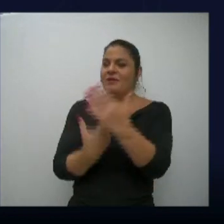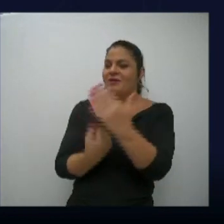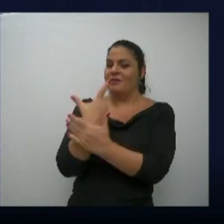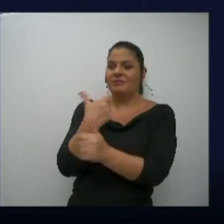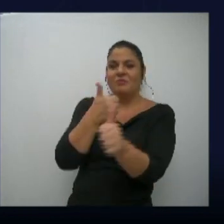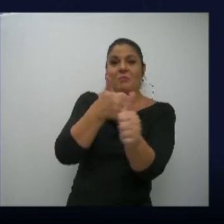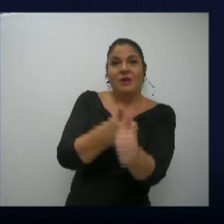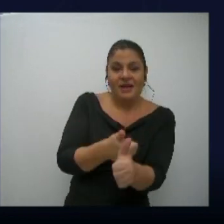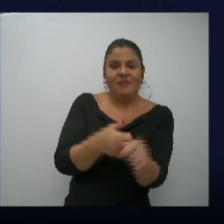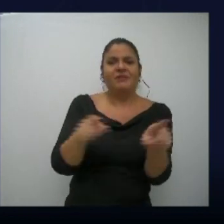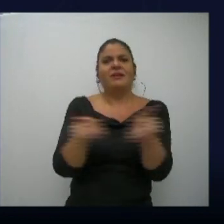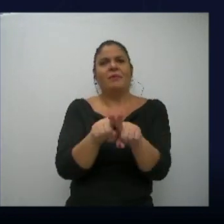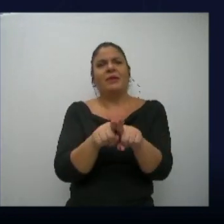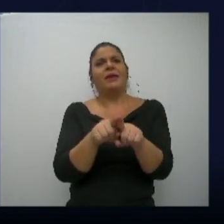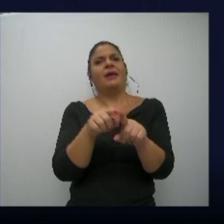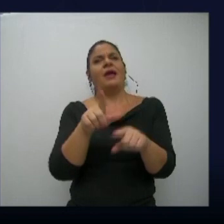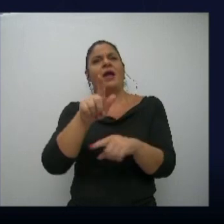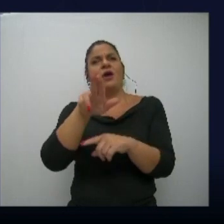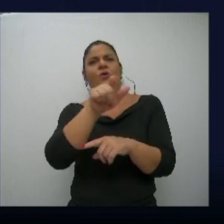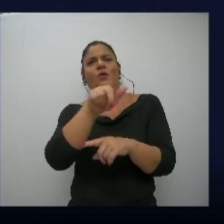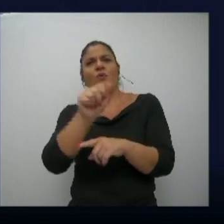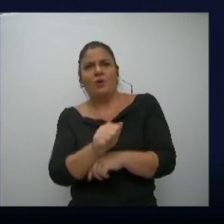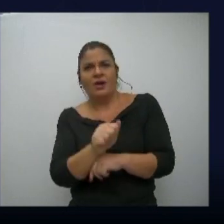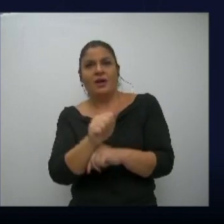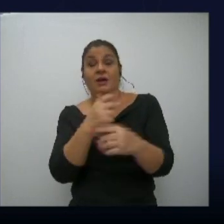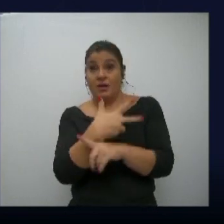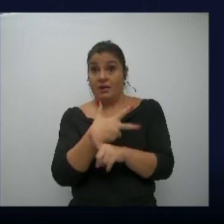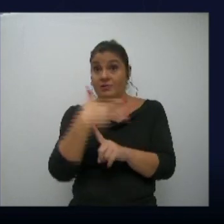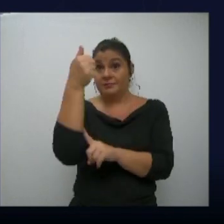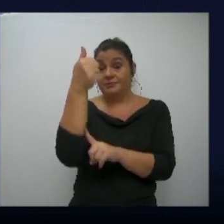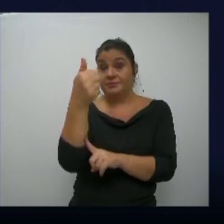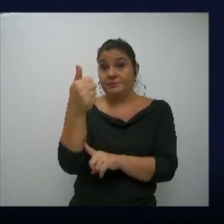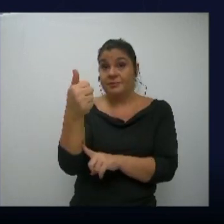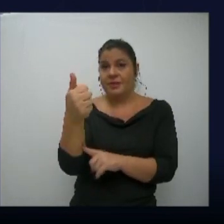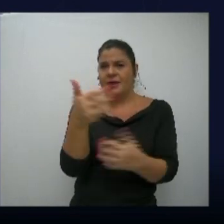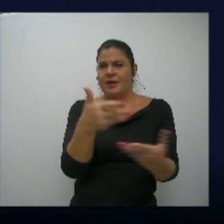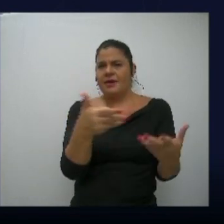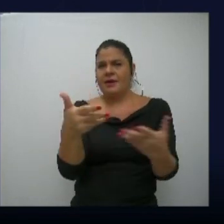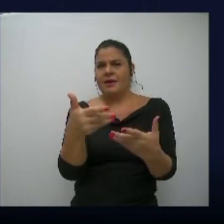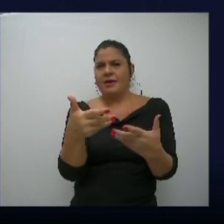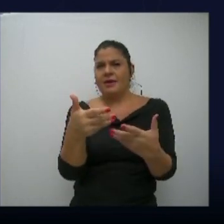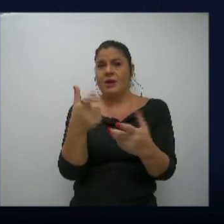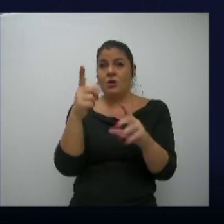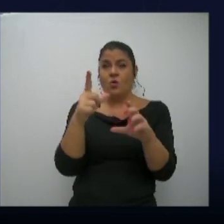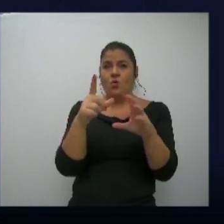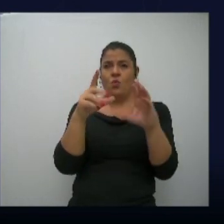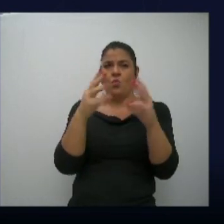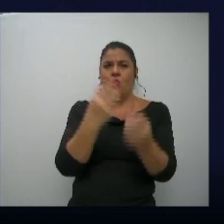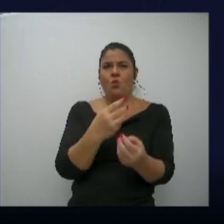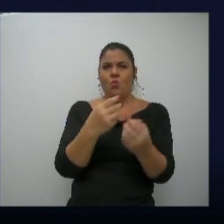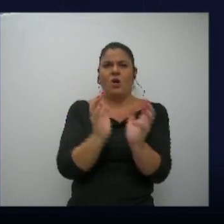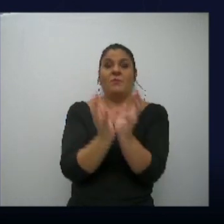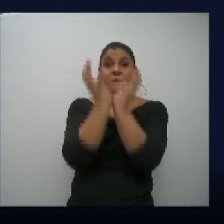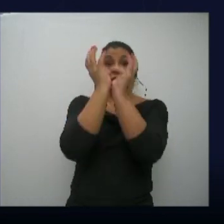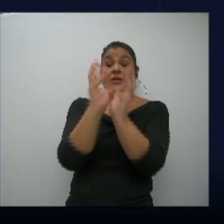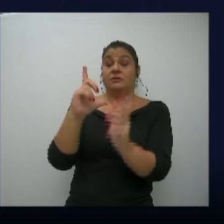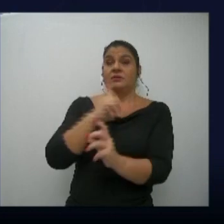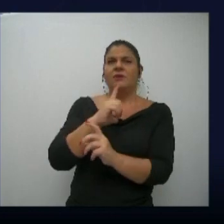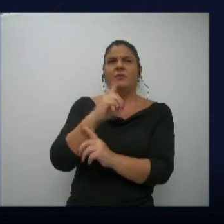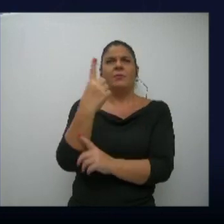Guga e tal e quando ele venceu em a a Branca Rua em